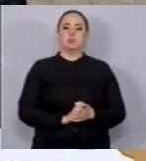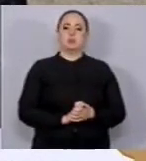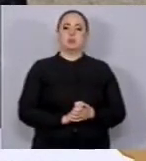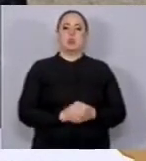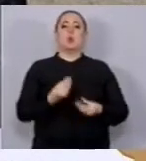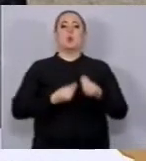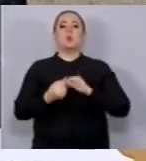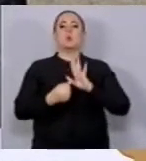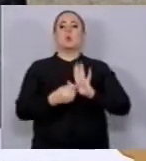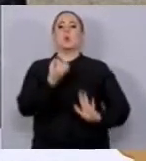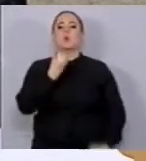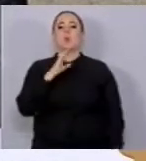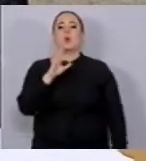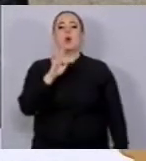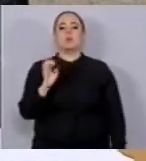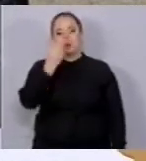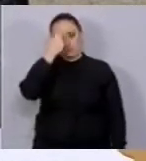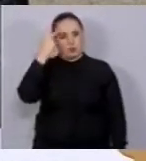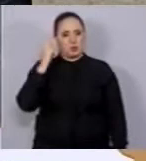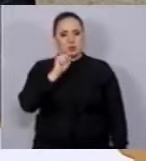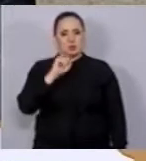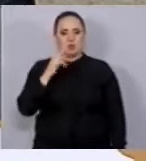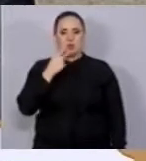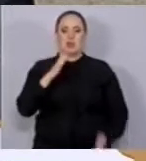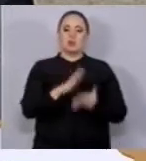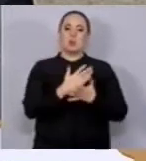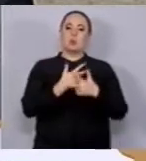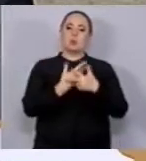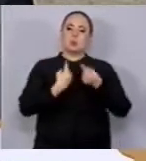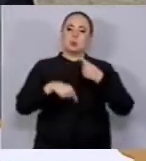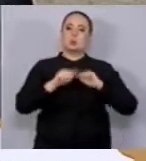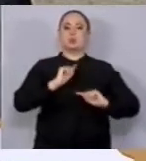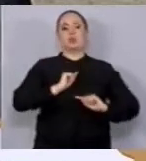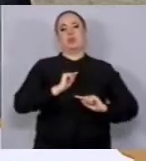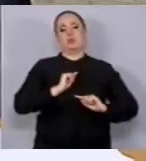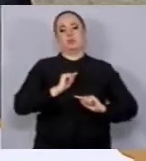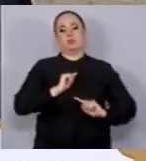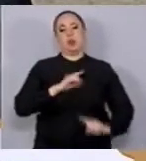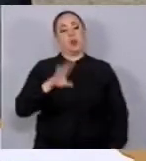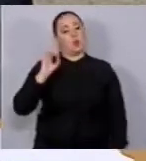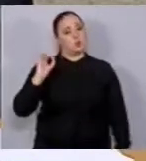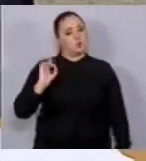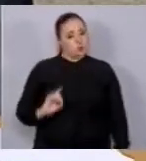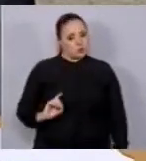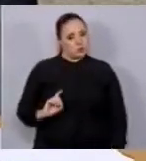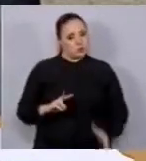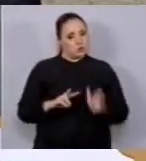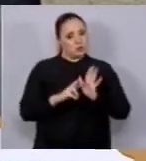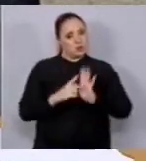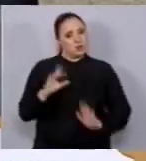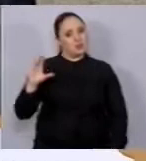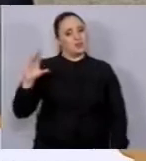demonstrar a boa-fé de um agente se trata de algo subjetivo? O direito resulta de uma